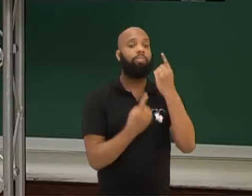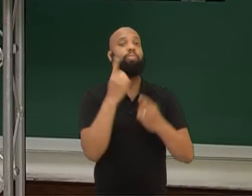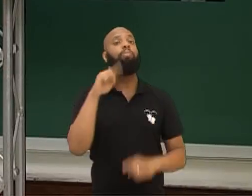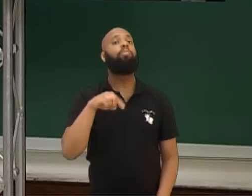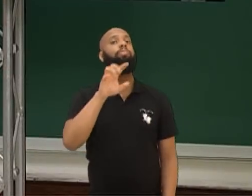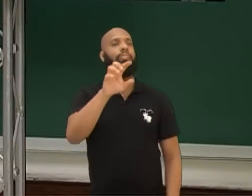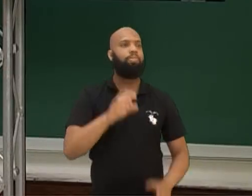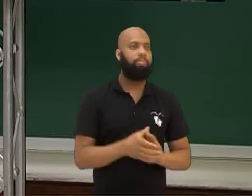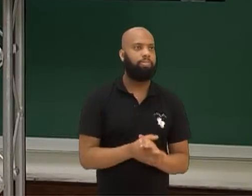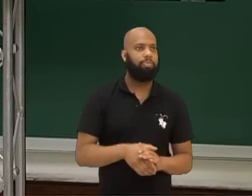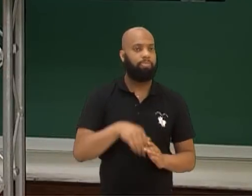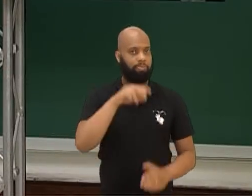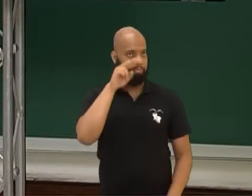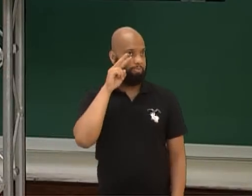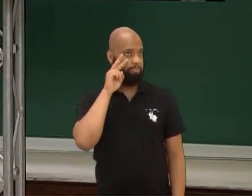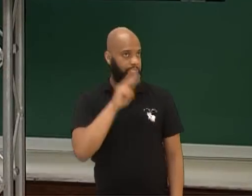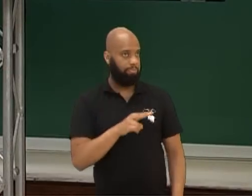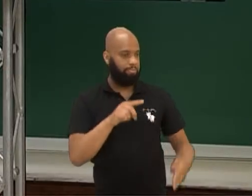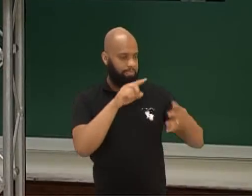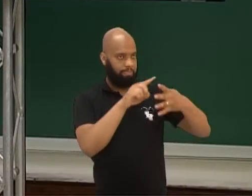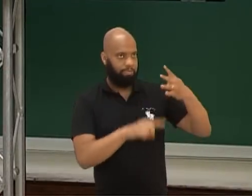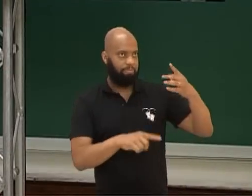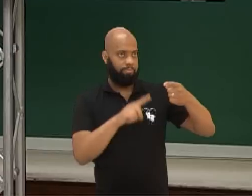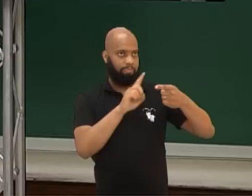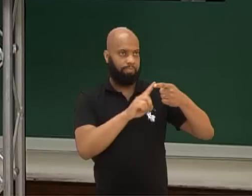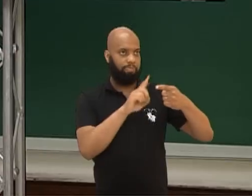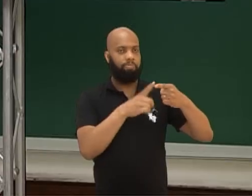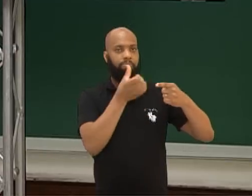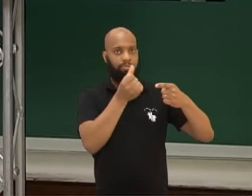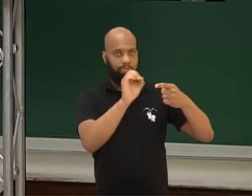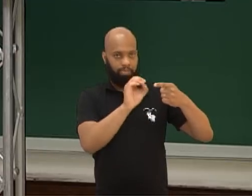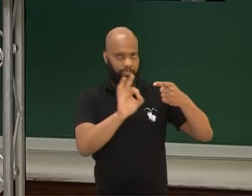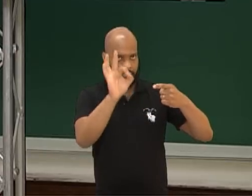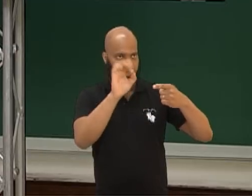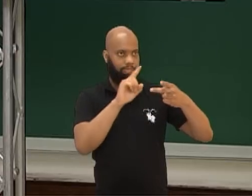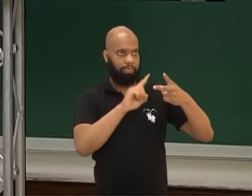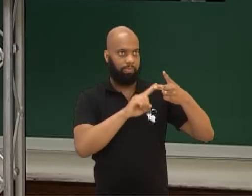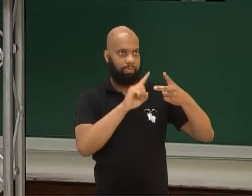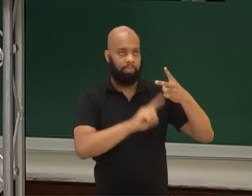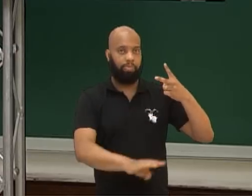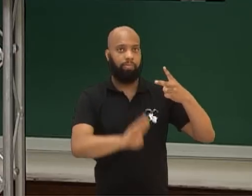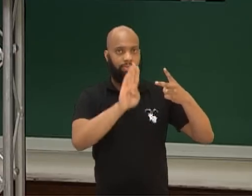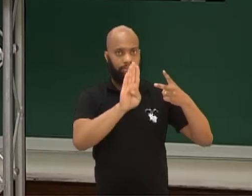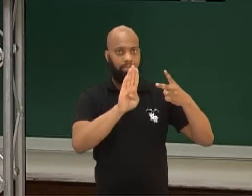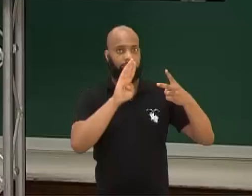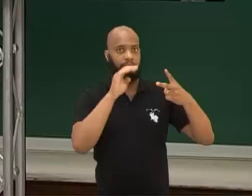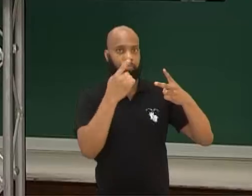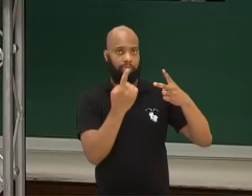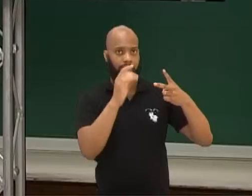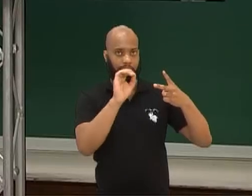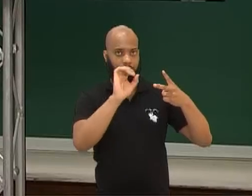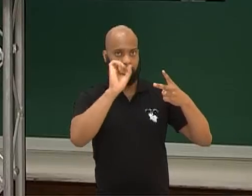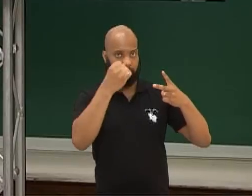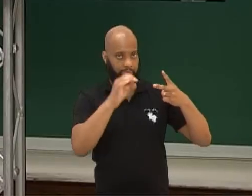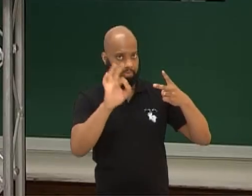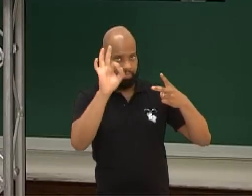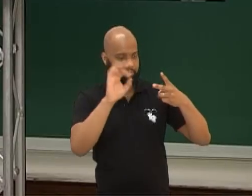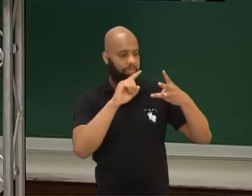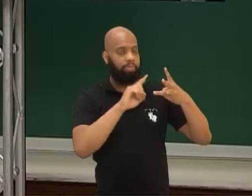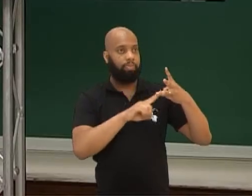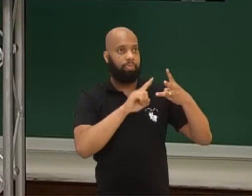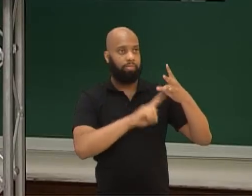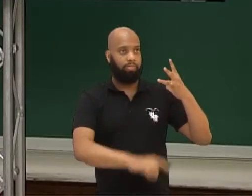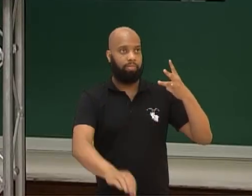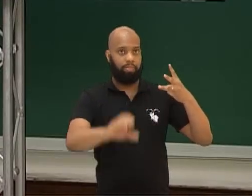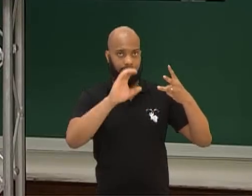do outro. Vamos ler as alternativas? Alternativa A, 60 graus. Alternativa B, 108